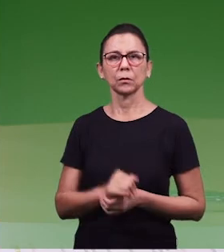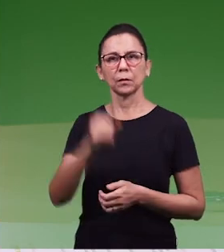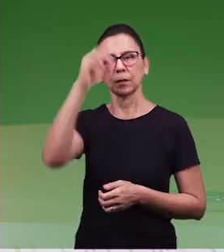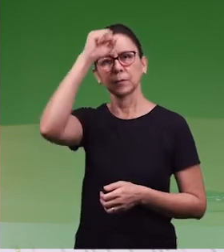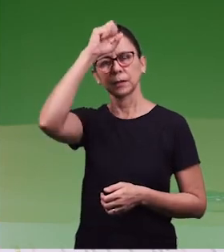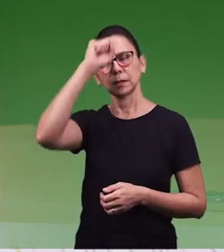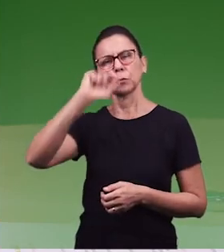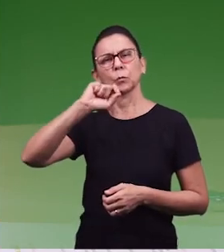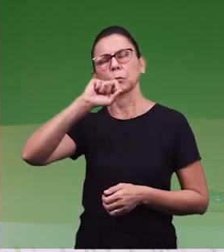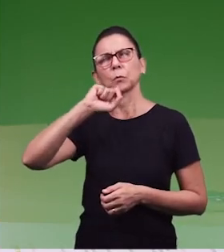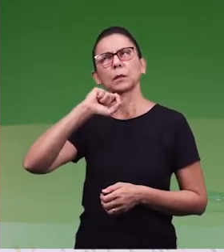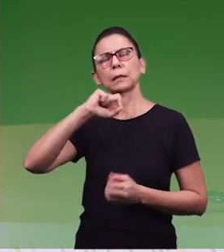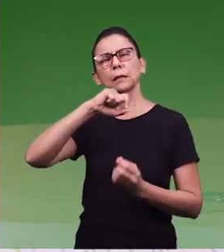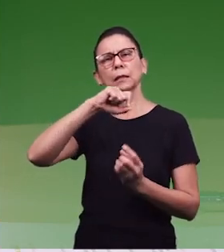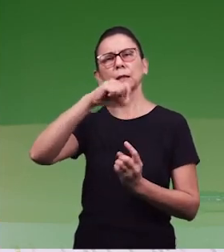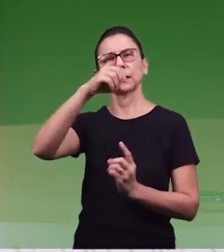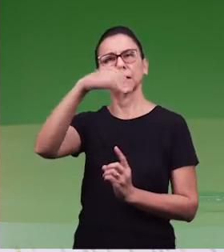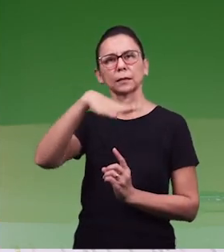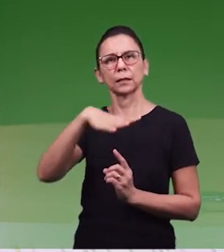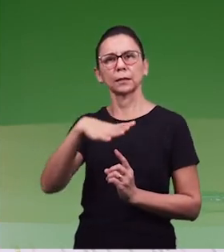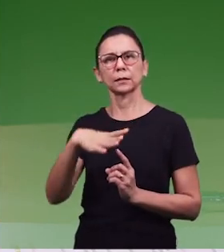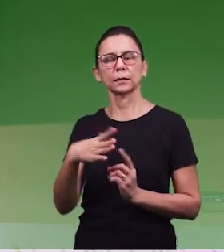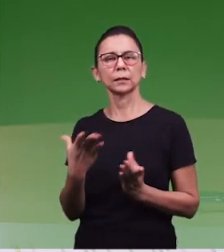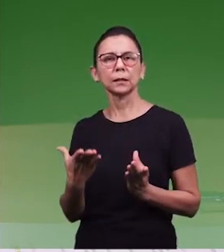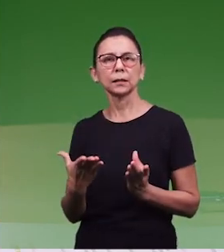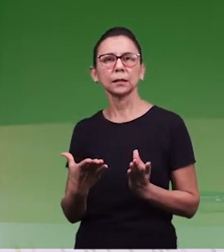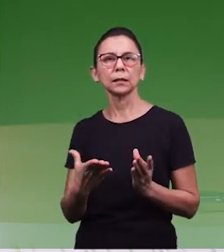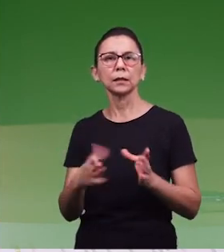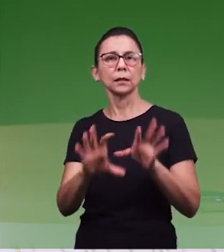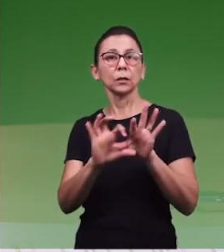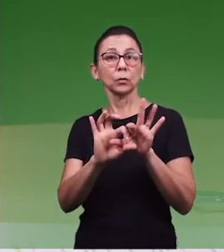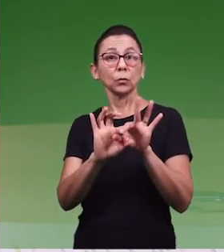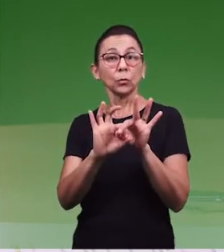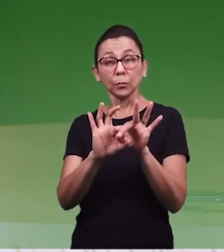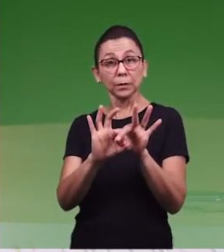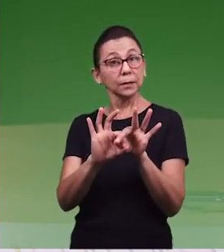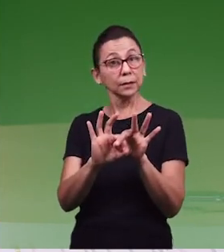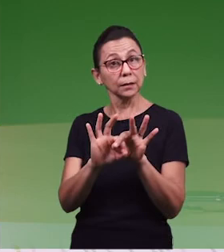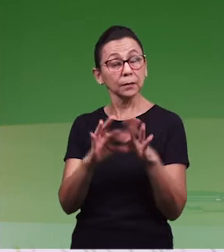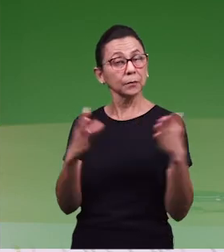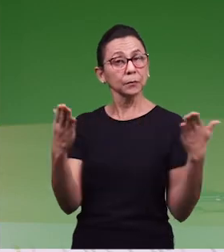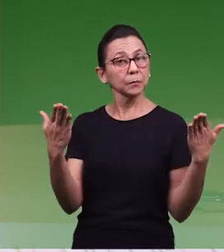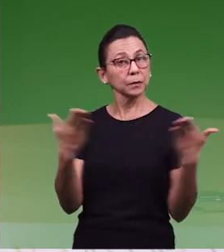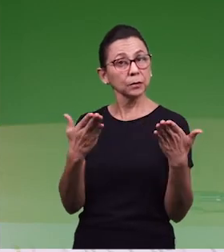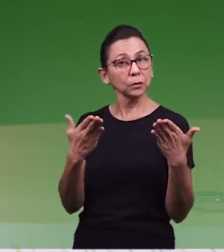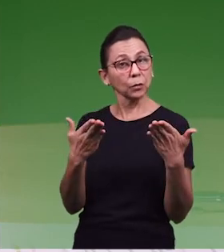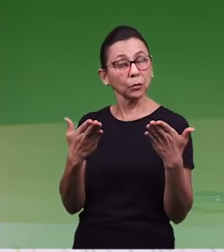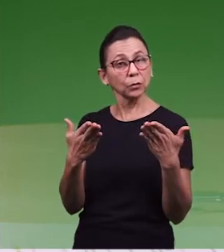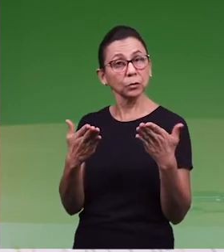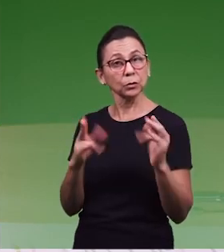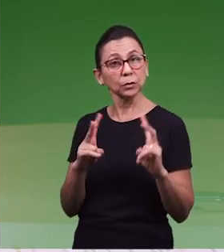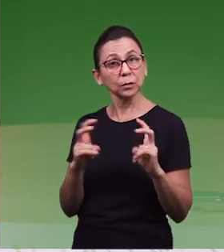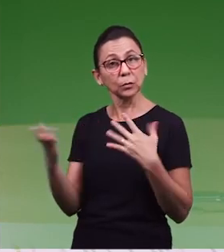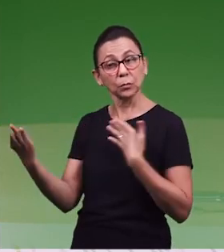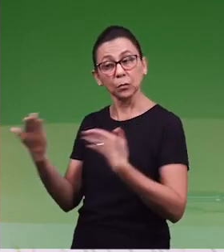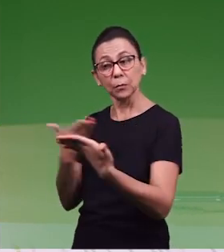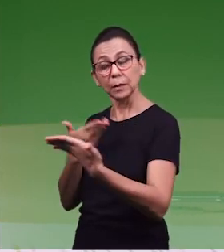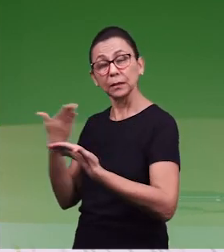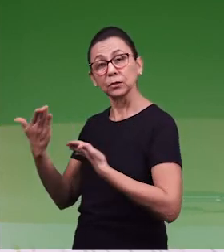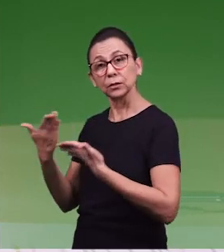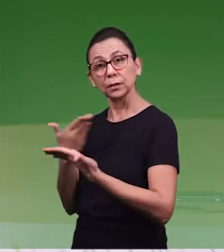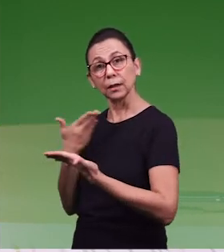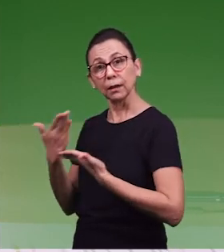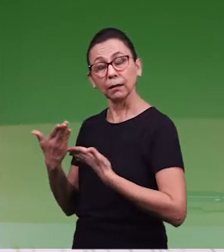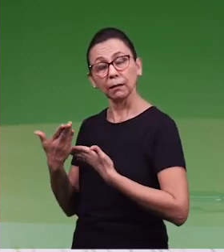nós falamos aqui, ele fala sobre o compartilhar. Pastor Gilson, como a igreja pode compartilhar os recursos da